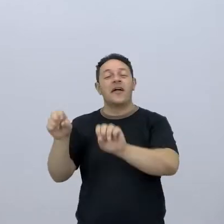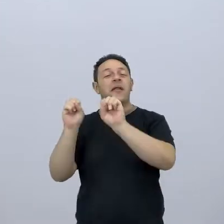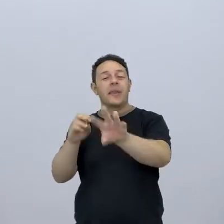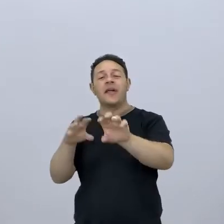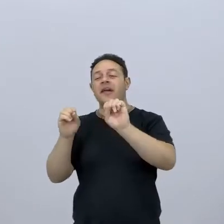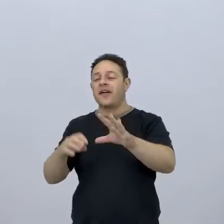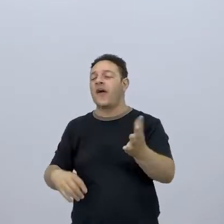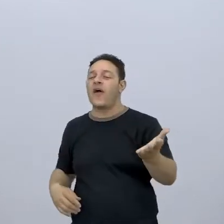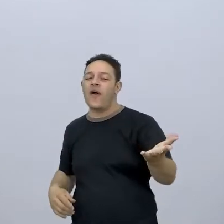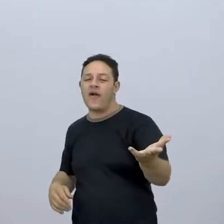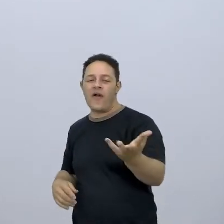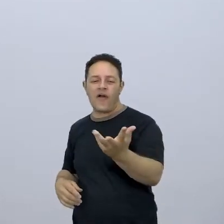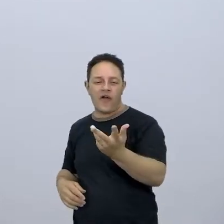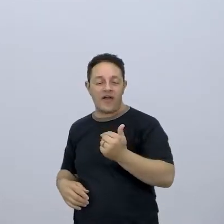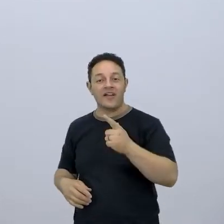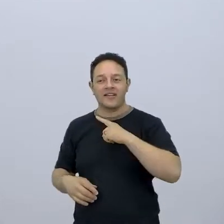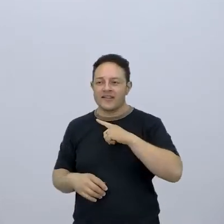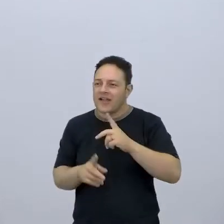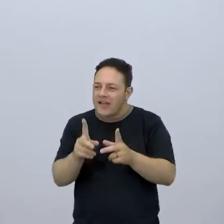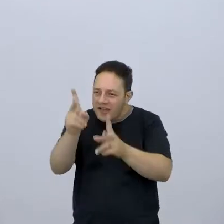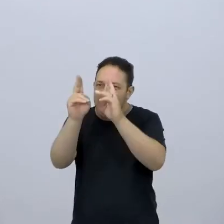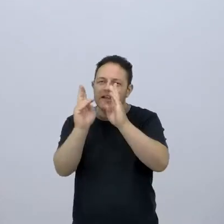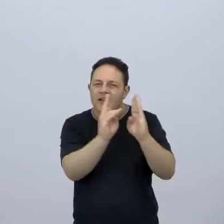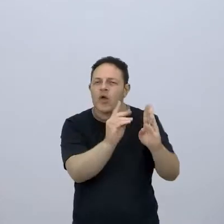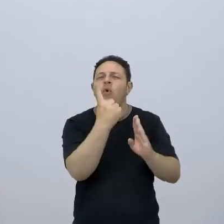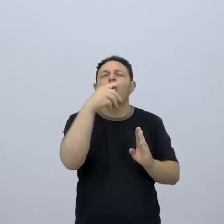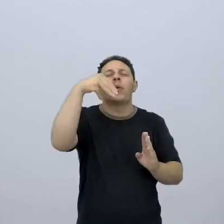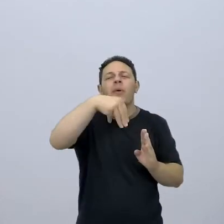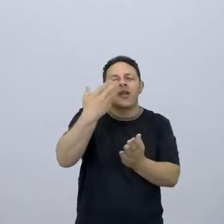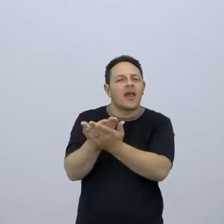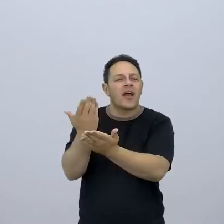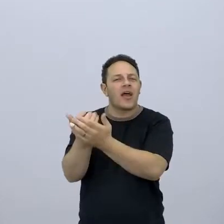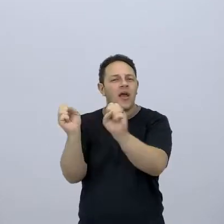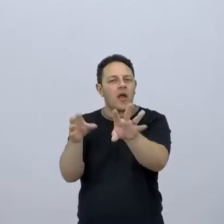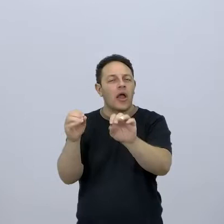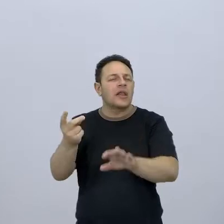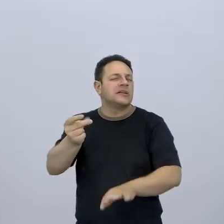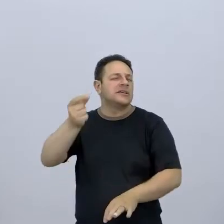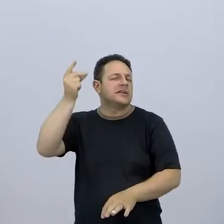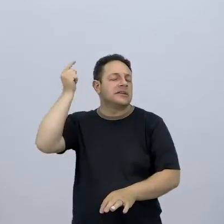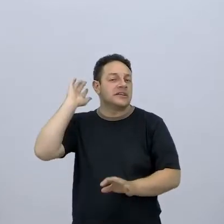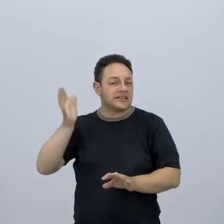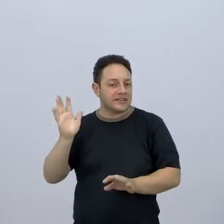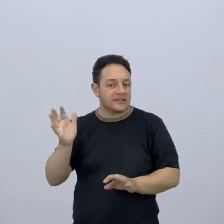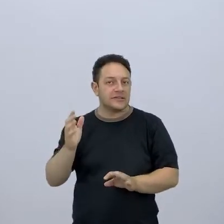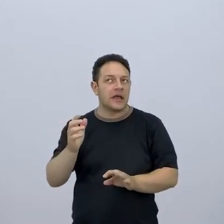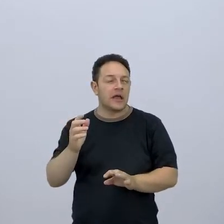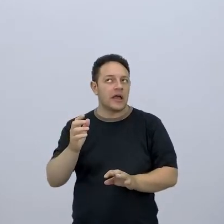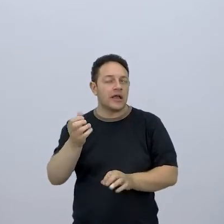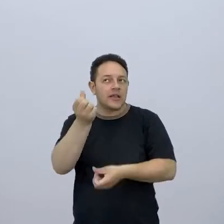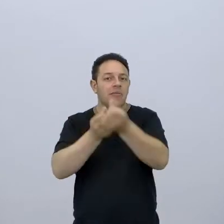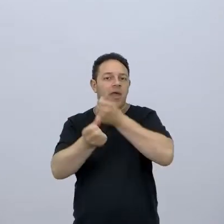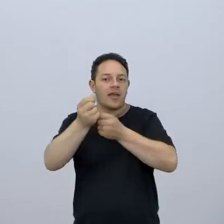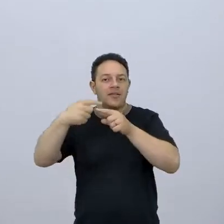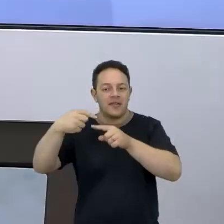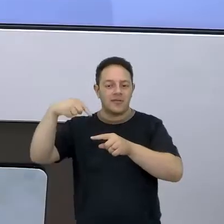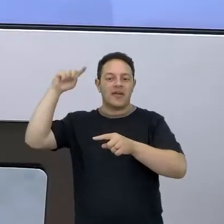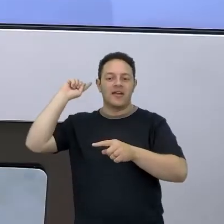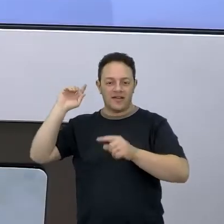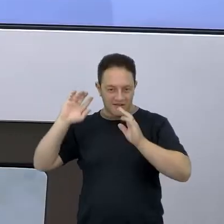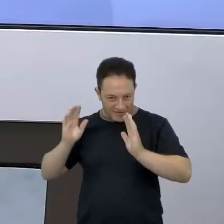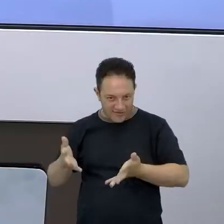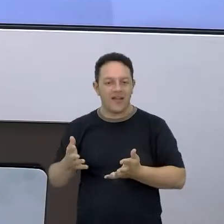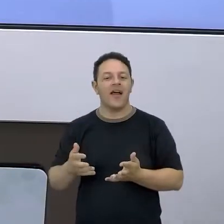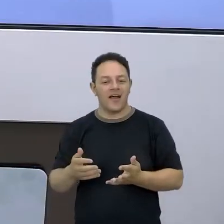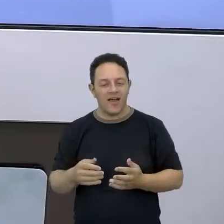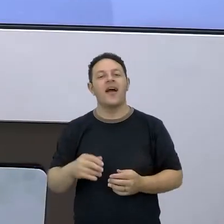Você porque viu, né, o que eu fiz? eu peguei trechos de 1 minuto da sua aula, né, uma aula que você já deu no semestre passado. Pro quando você pessoal tava... lá de Estatística na